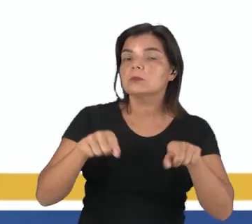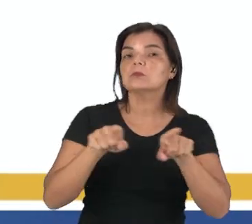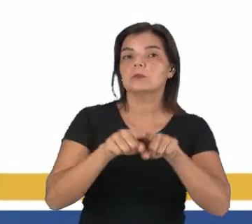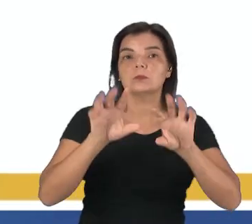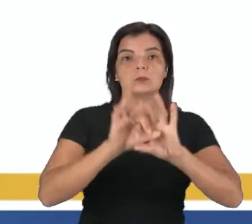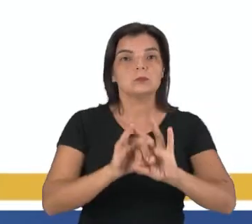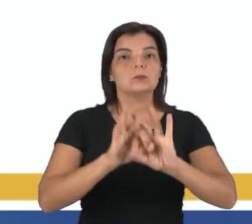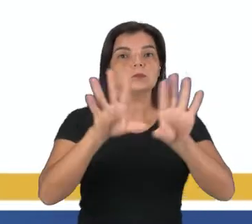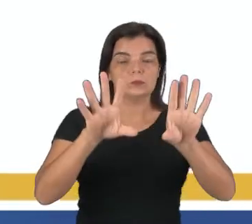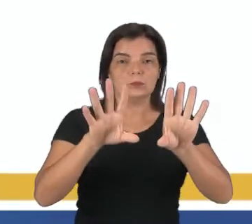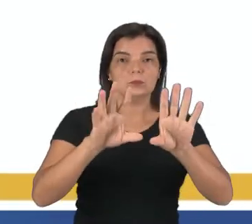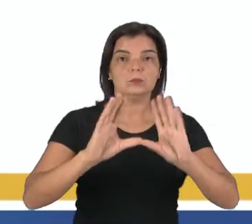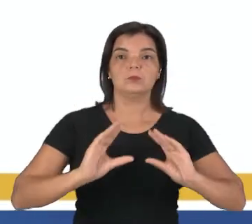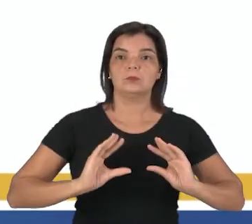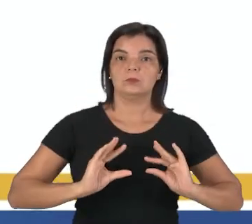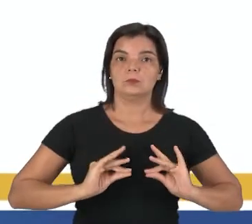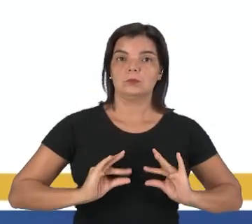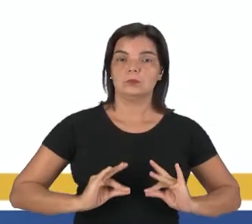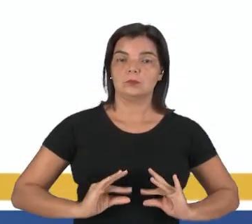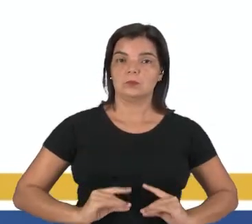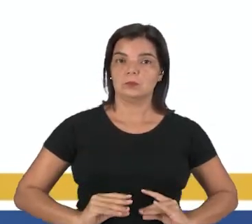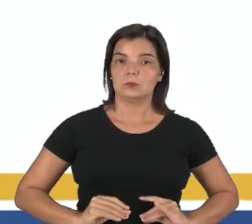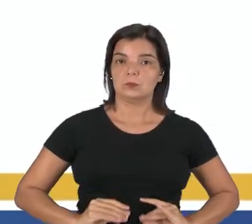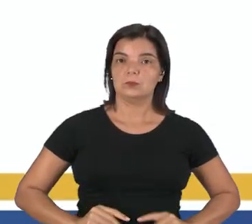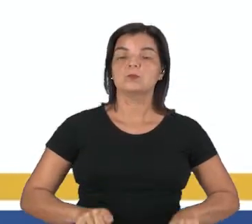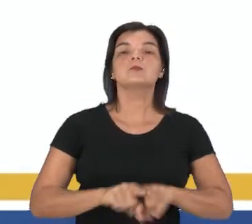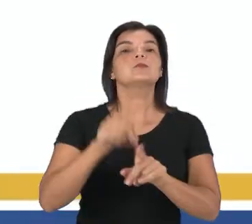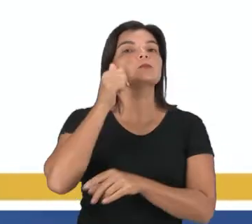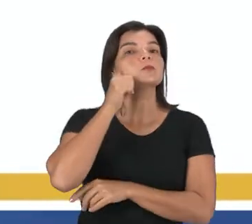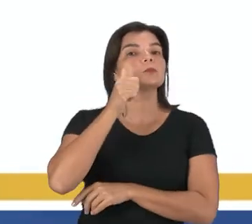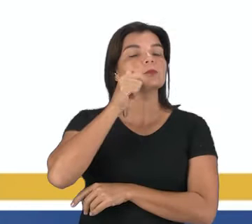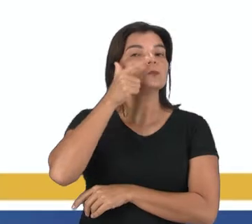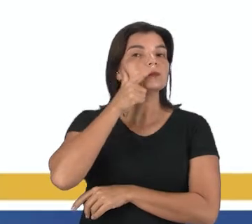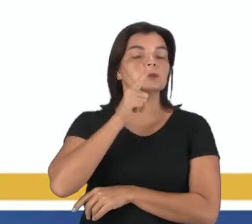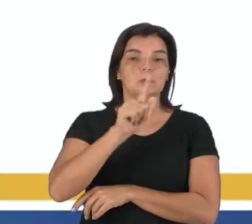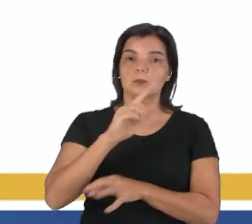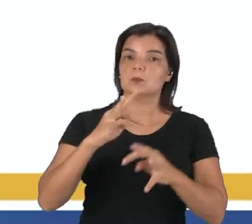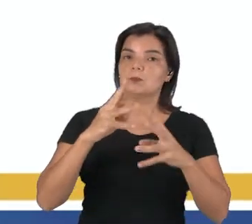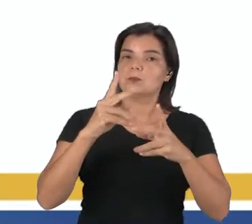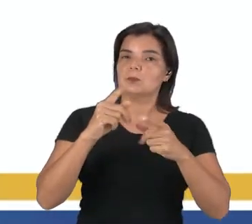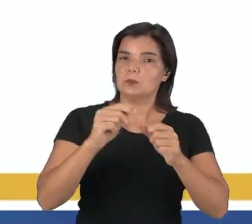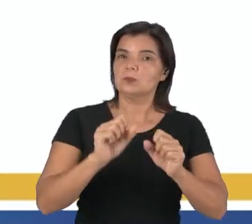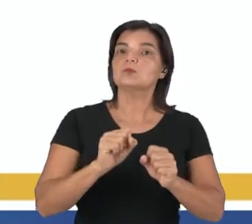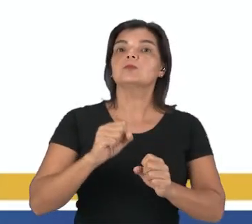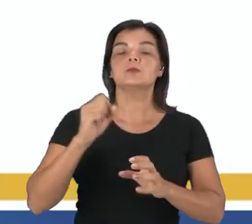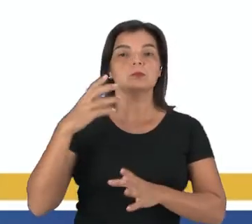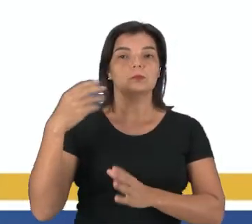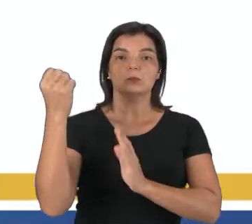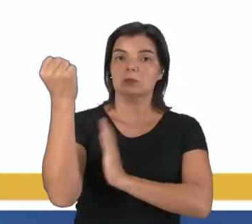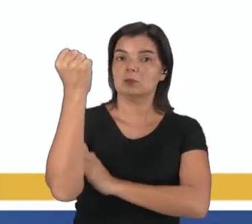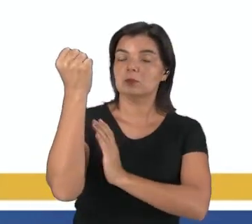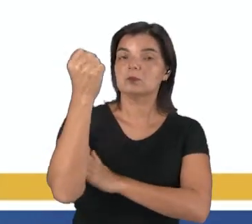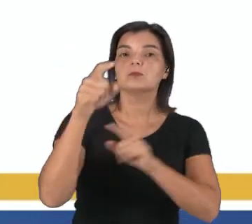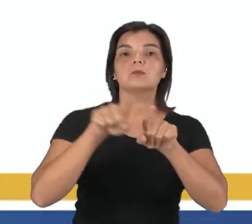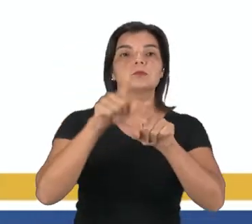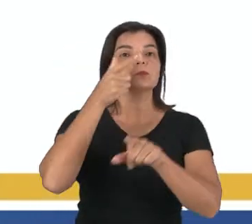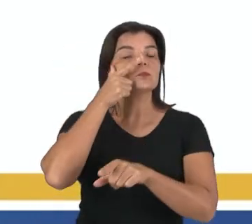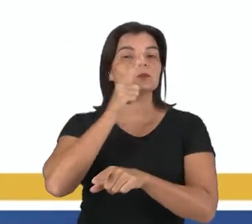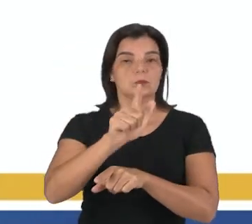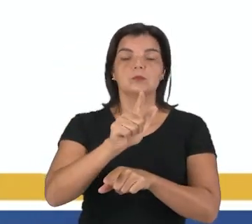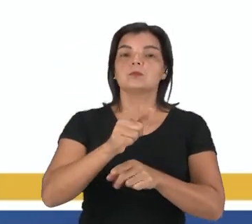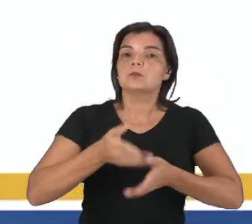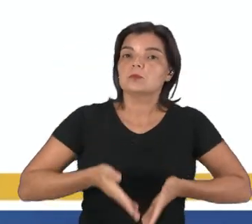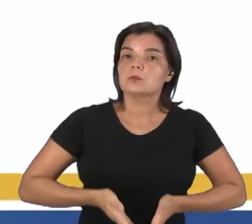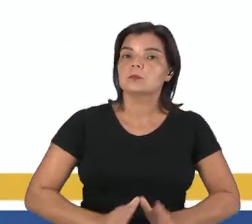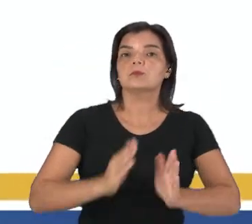a liberação de um hormônio para que a mulher consiga fazer todas as contrações e assim, consiga ter como resultado